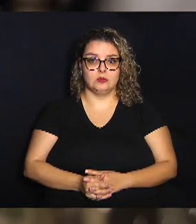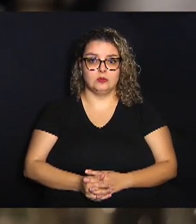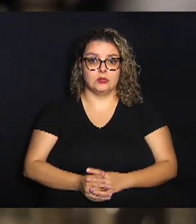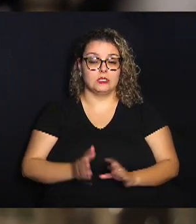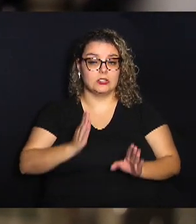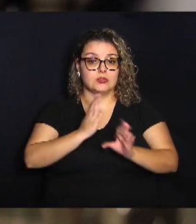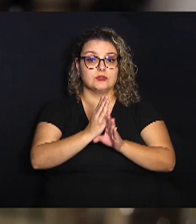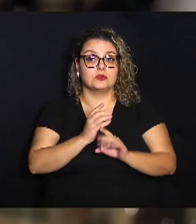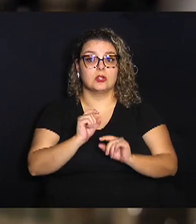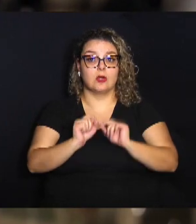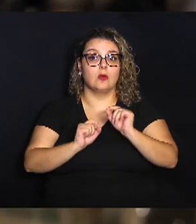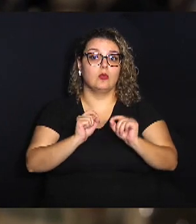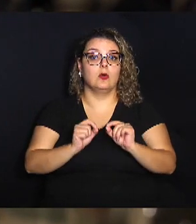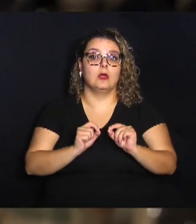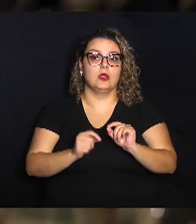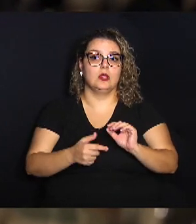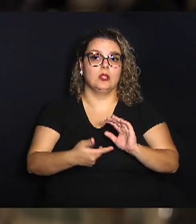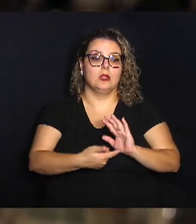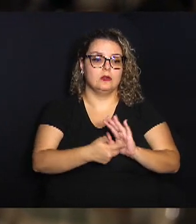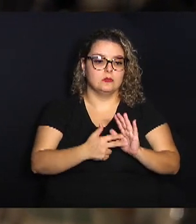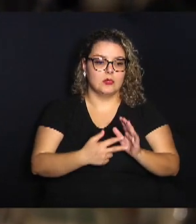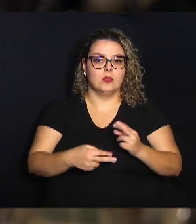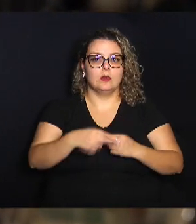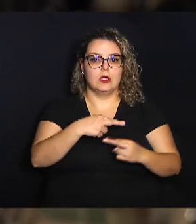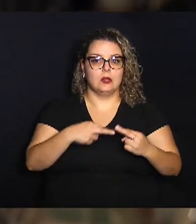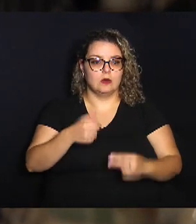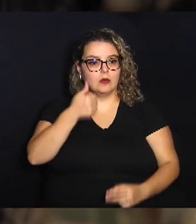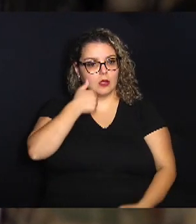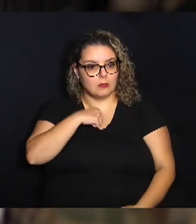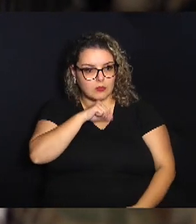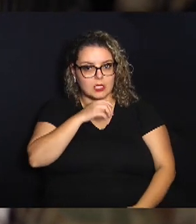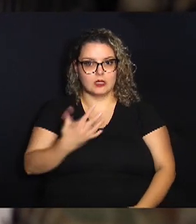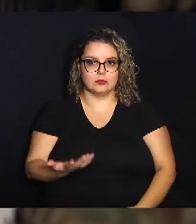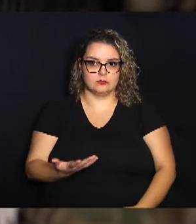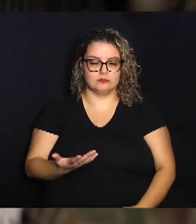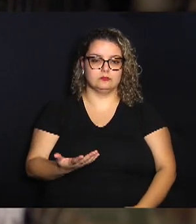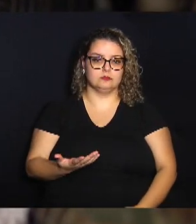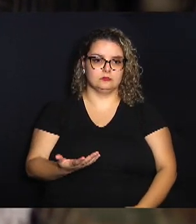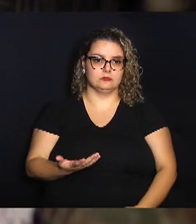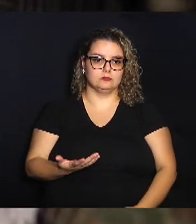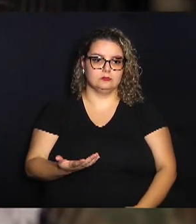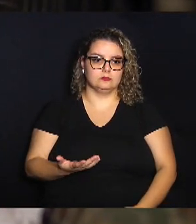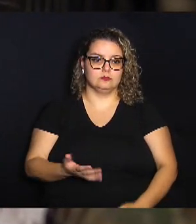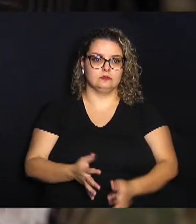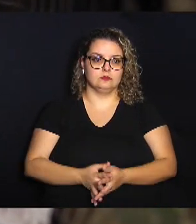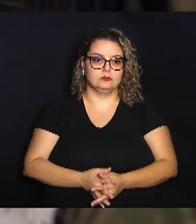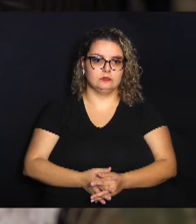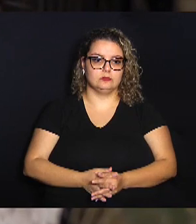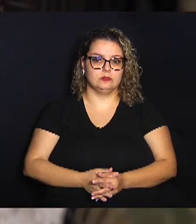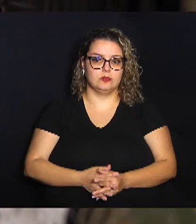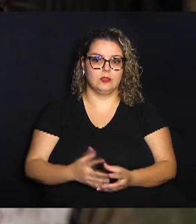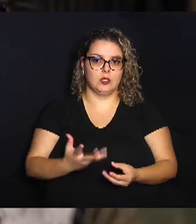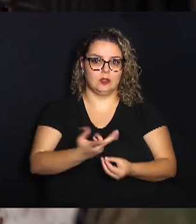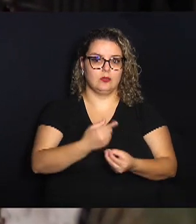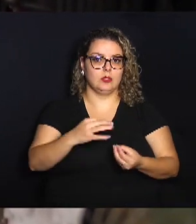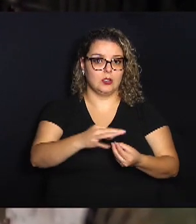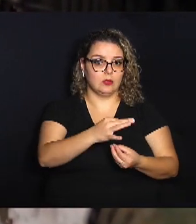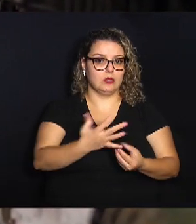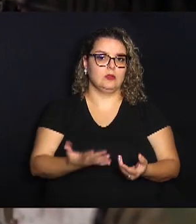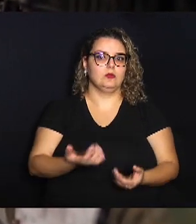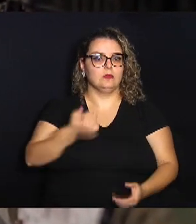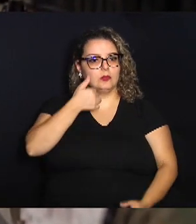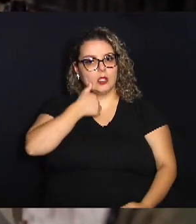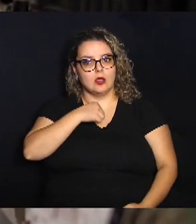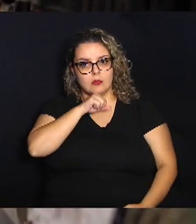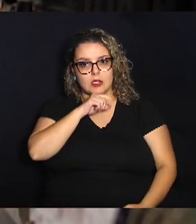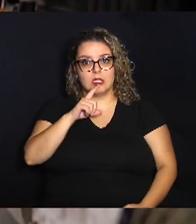de fato aquilo que tem a ver com o perfil da sua mãe. Você dá um artesanato para uma mãe que ela